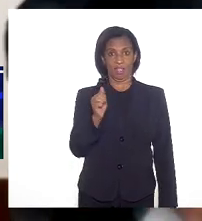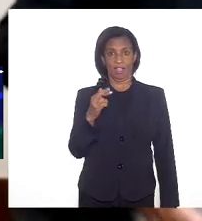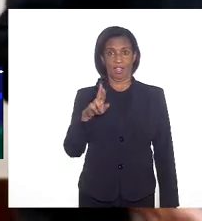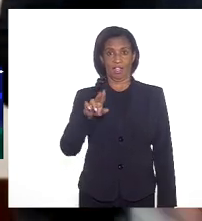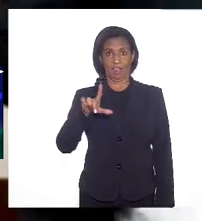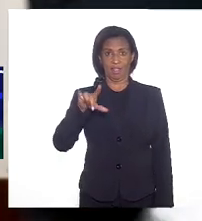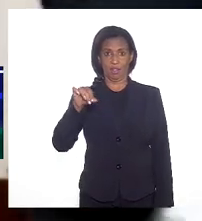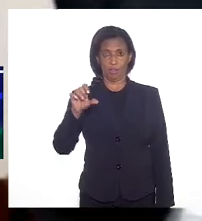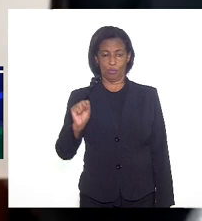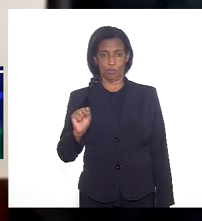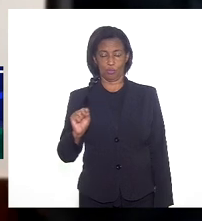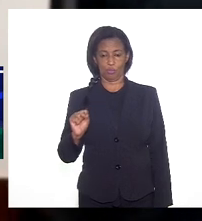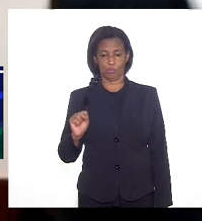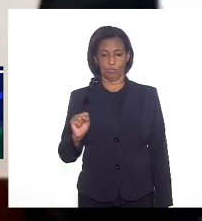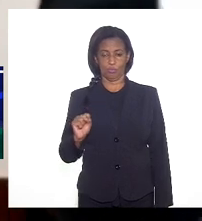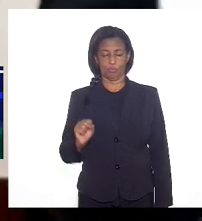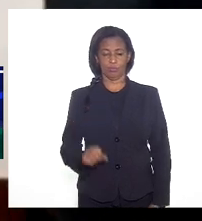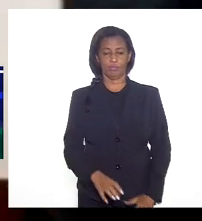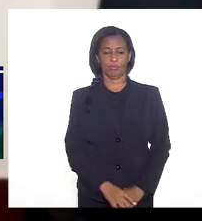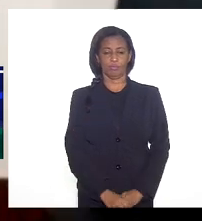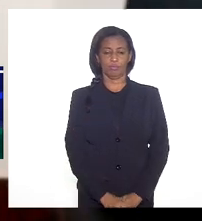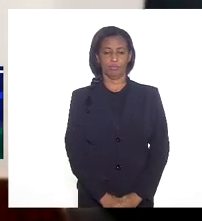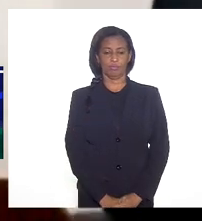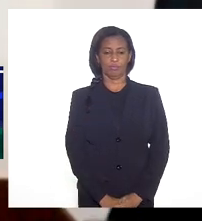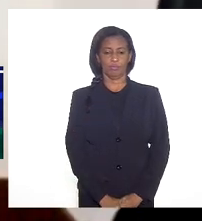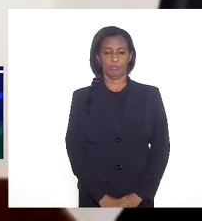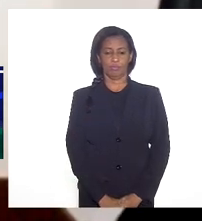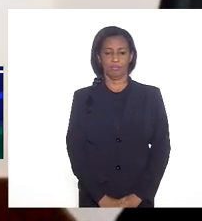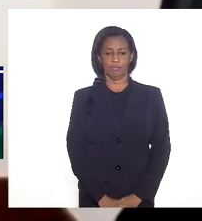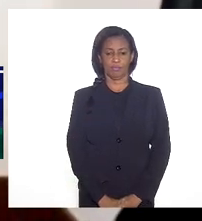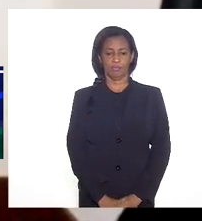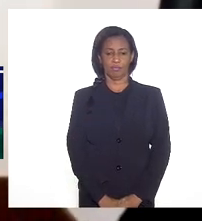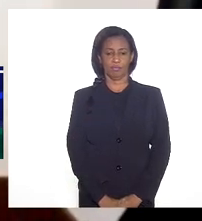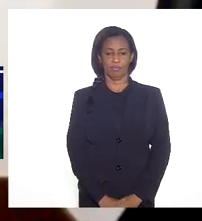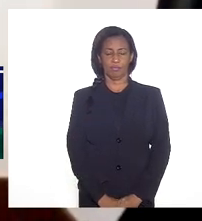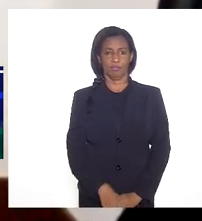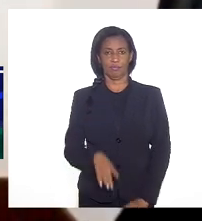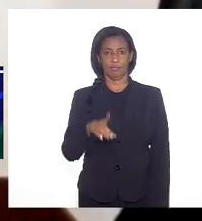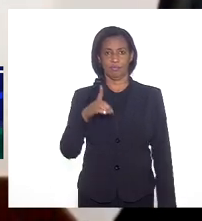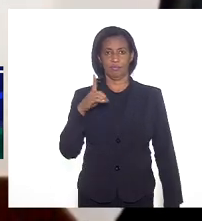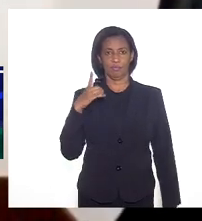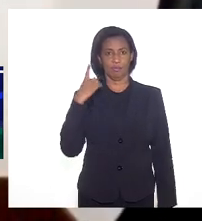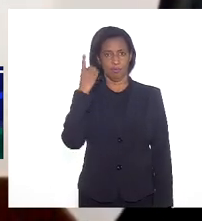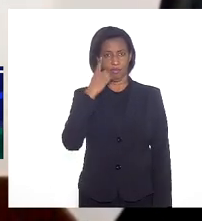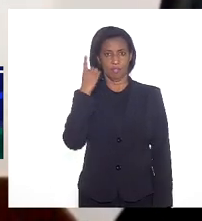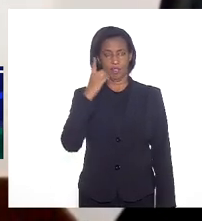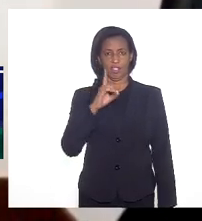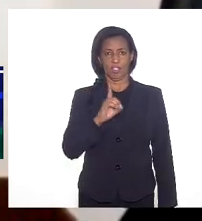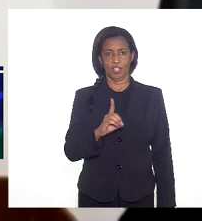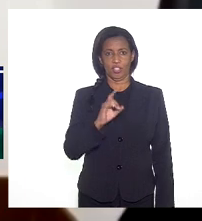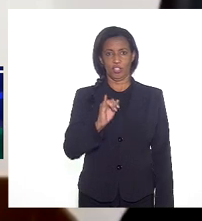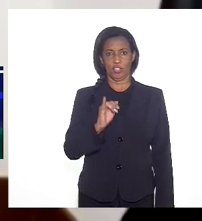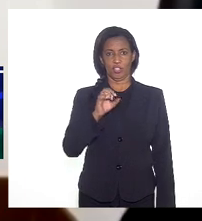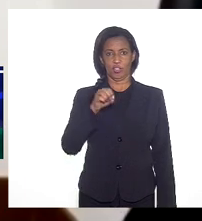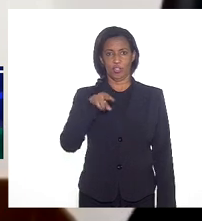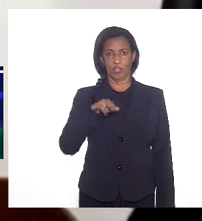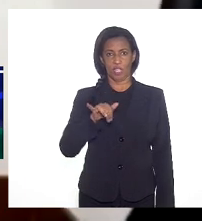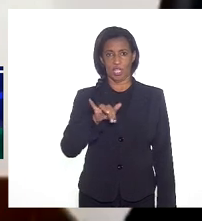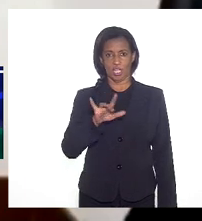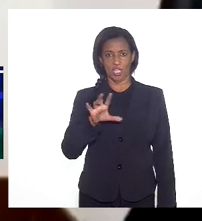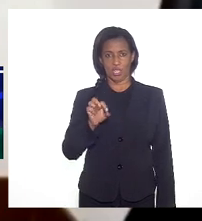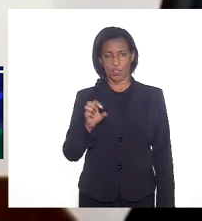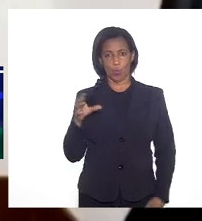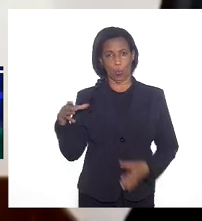Deputado delegado Carlos Carlos Augusto Deputado Dionísio Lins votou no